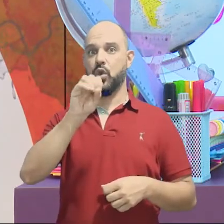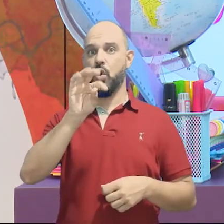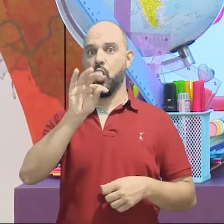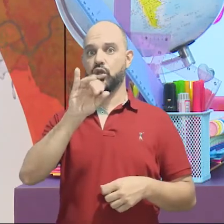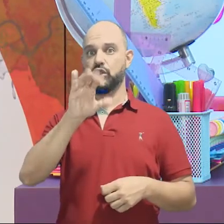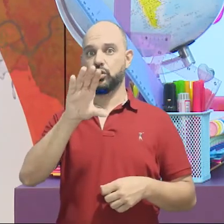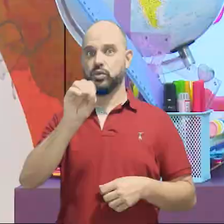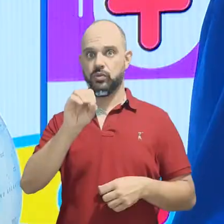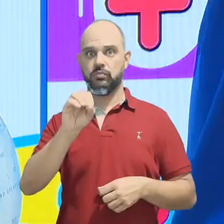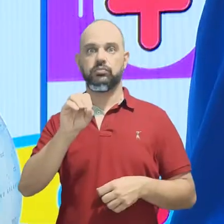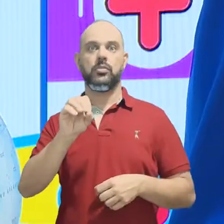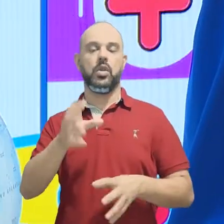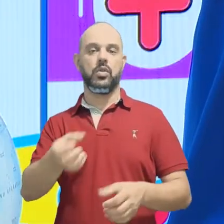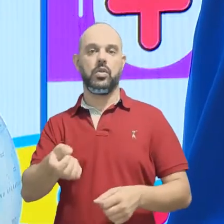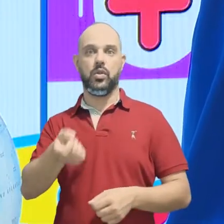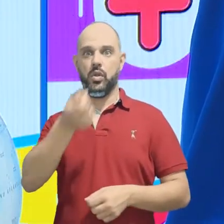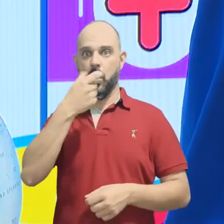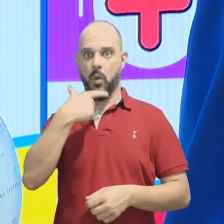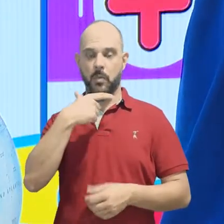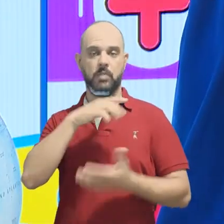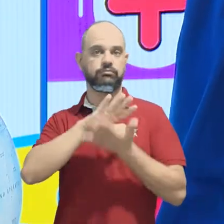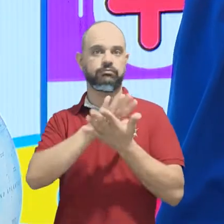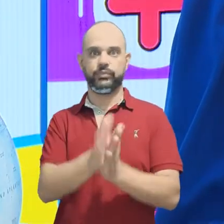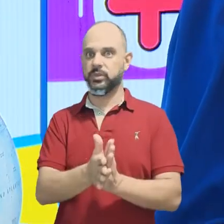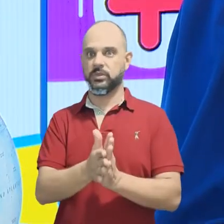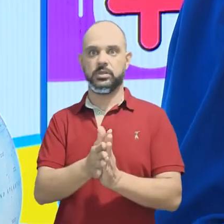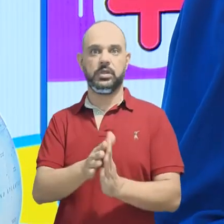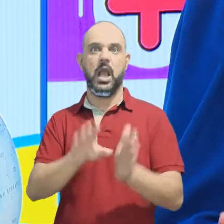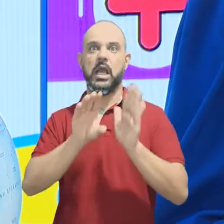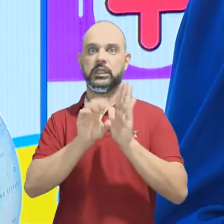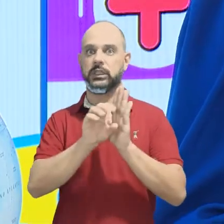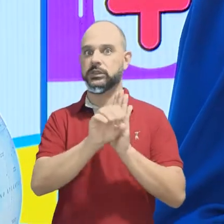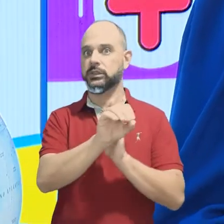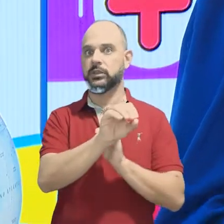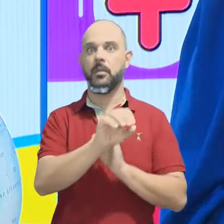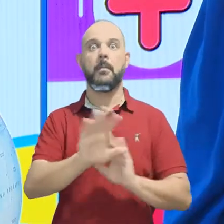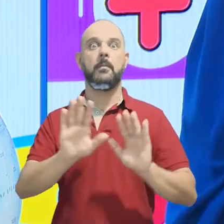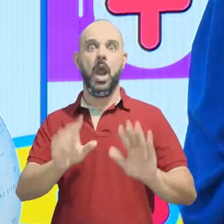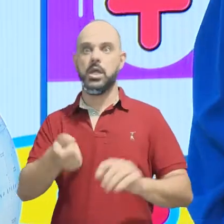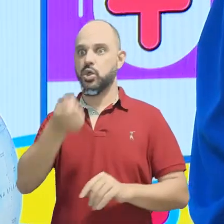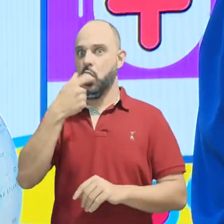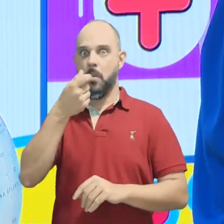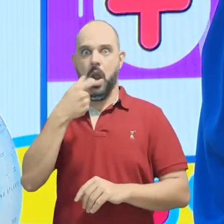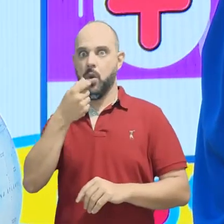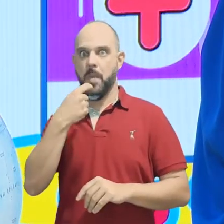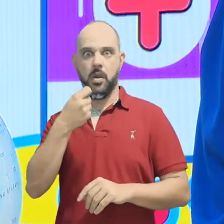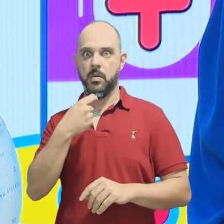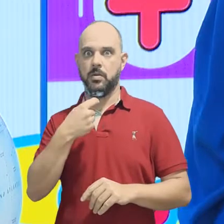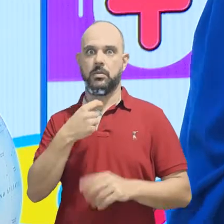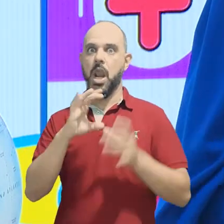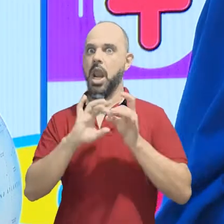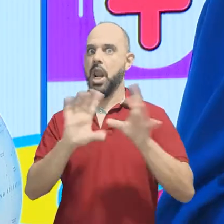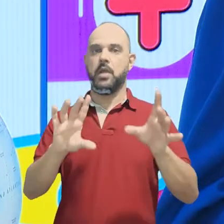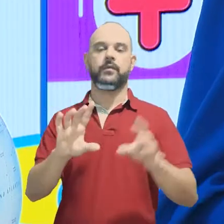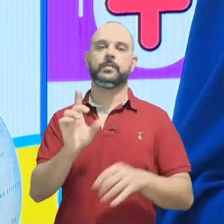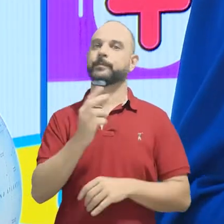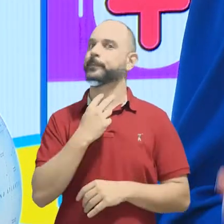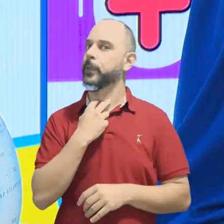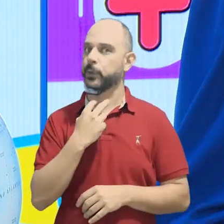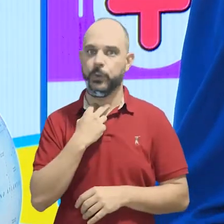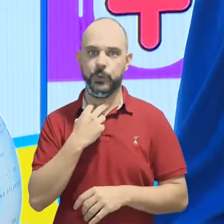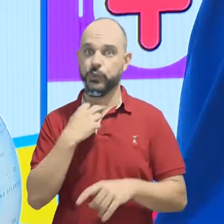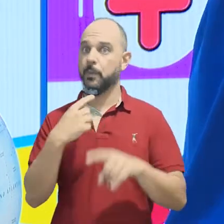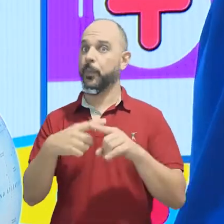as bactérias. Mas a gente não pode sair tomando antibiótico não, viu gente? É que tem